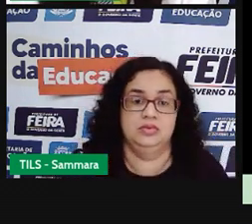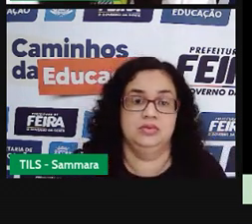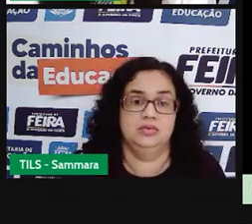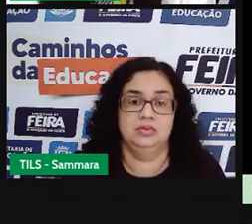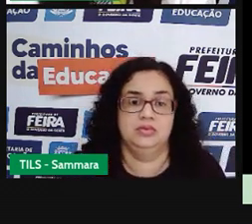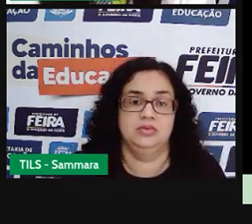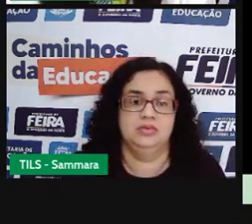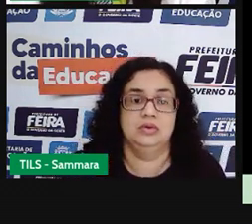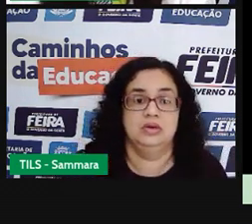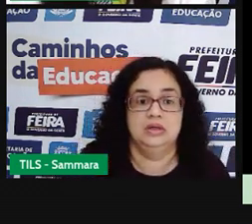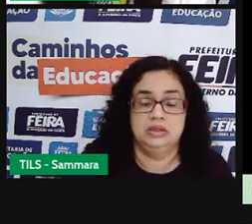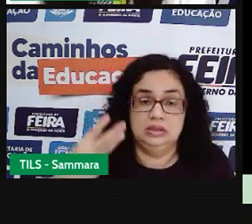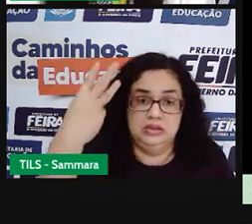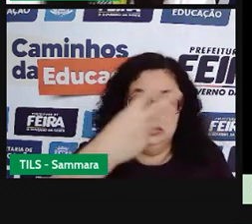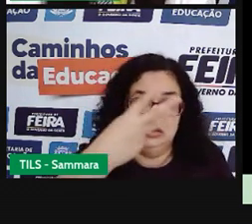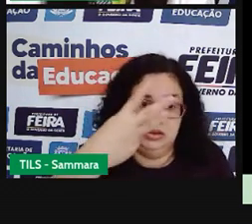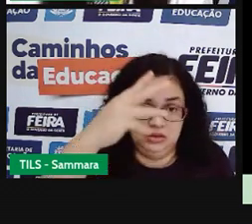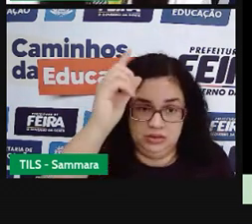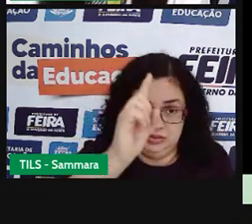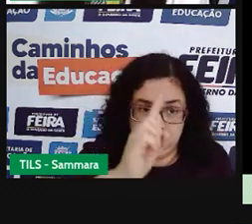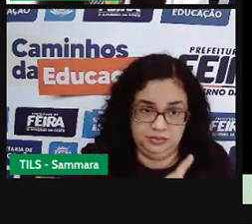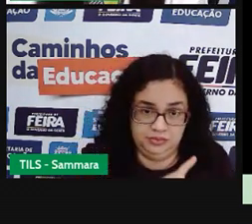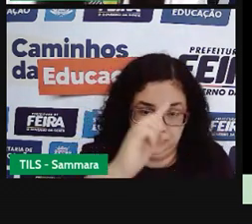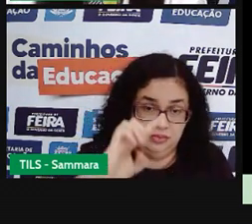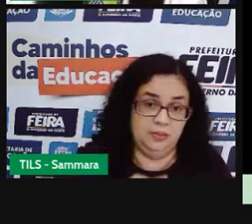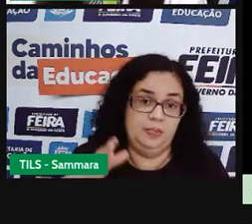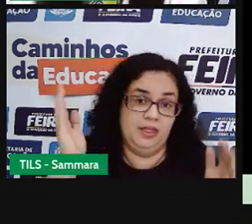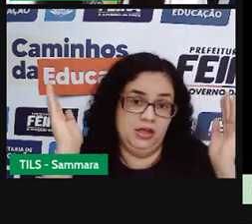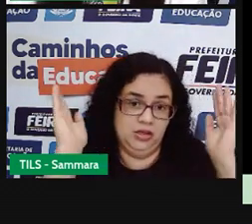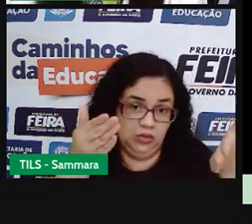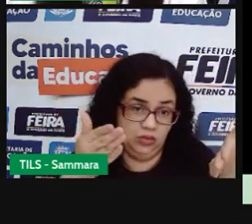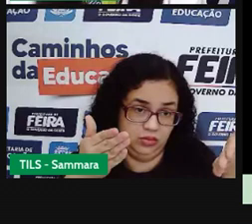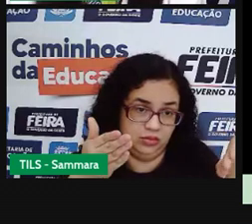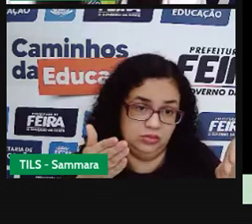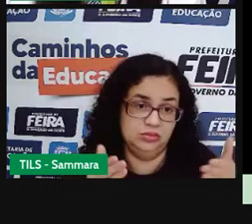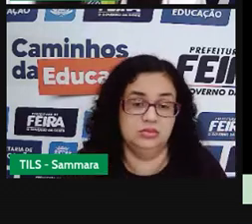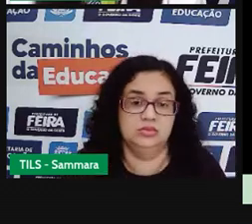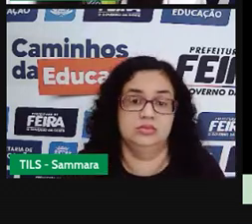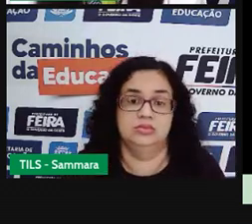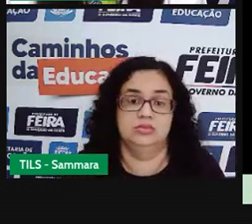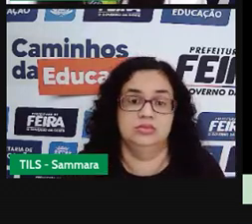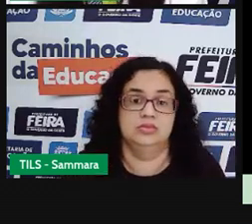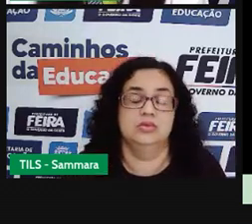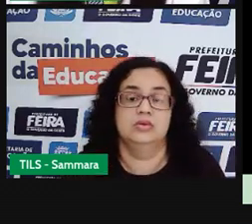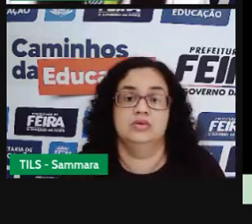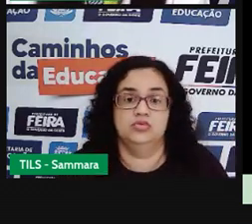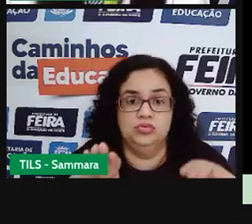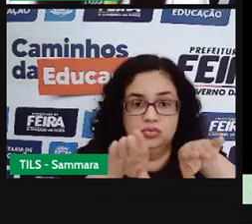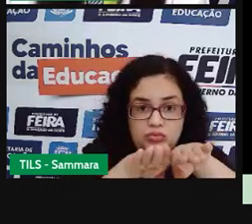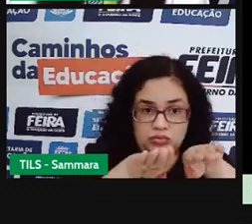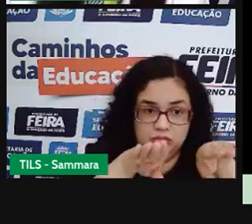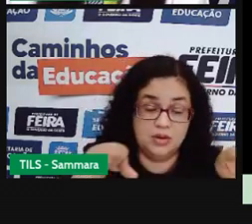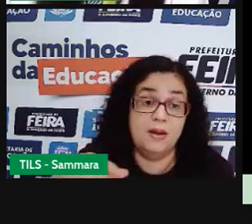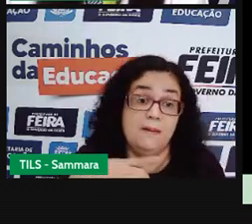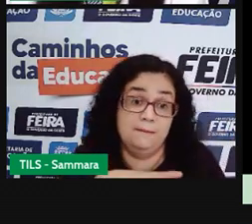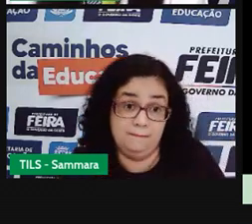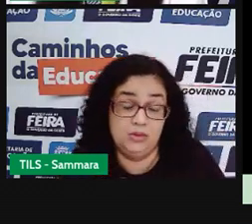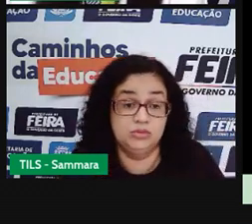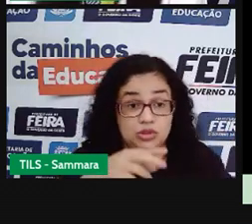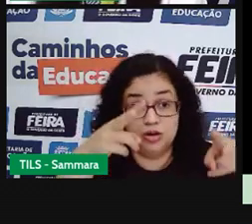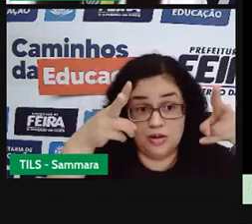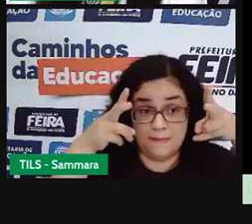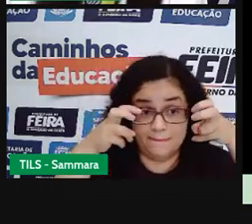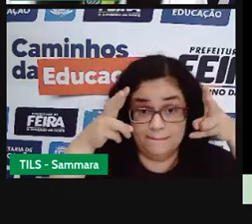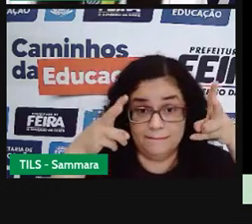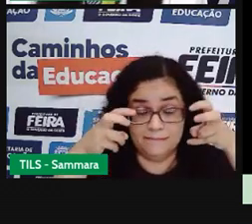aberto planificado que a gente faz isso aí cunha formado por um círculo e uma figura